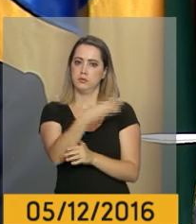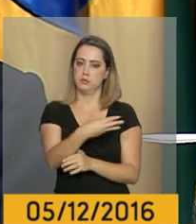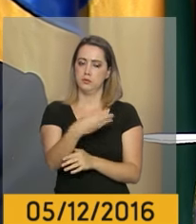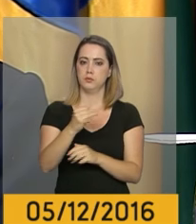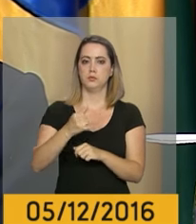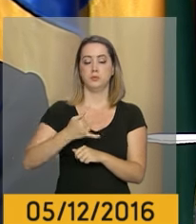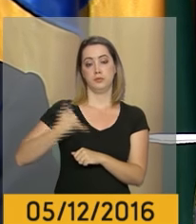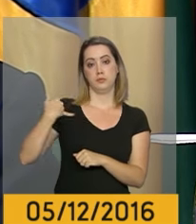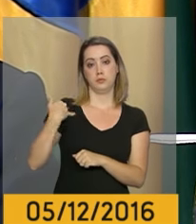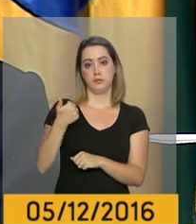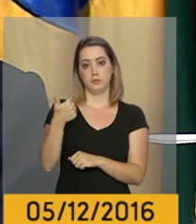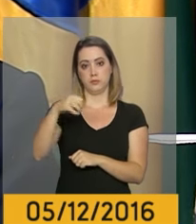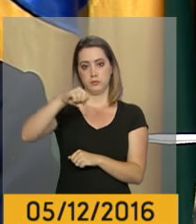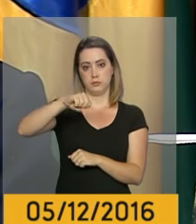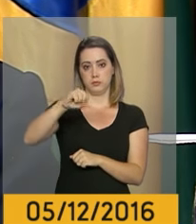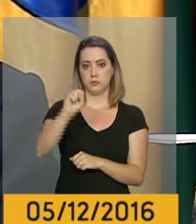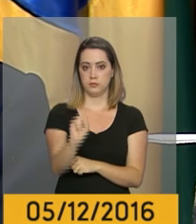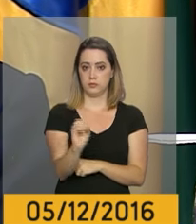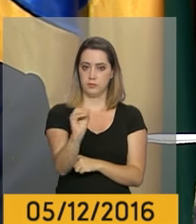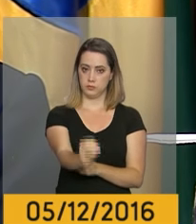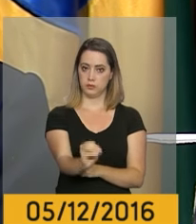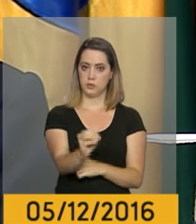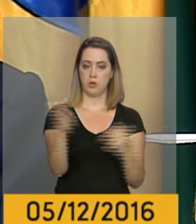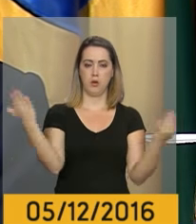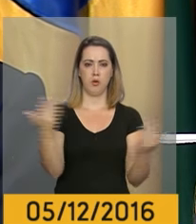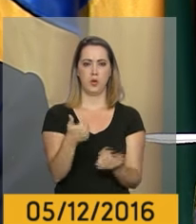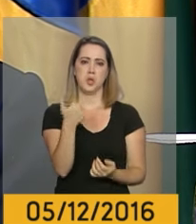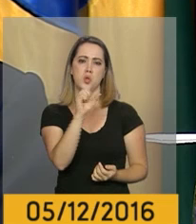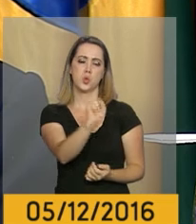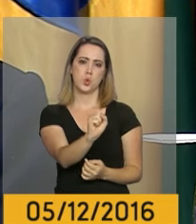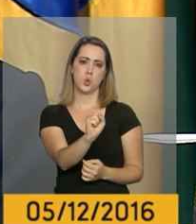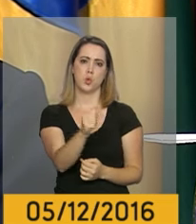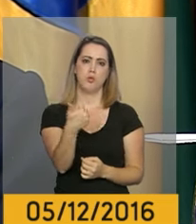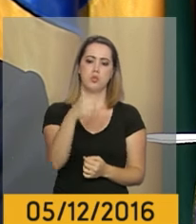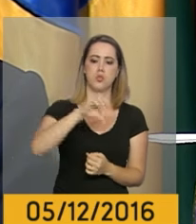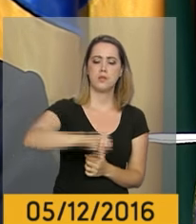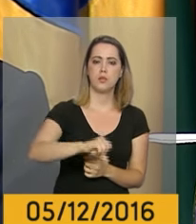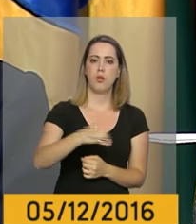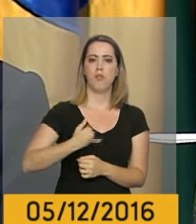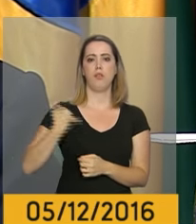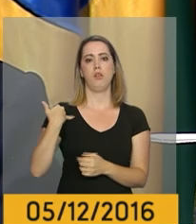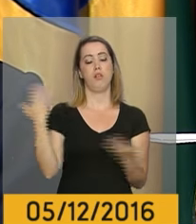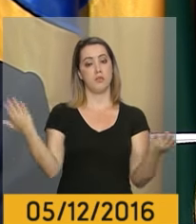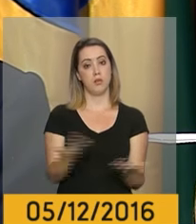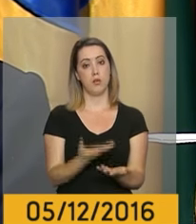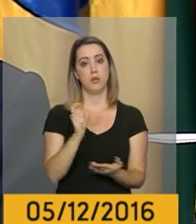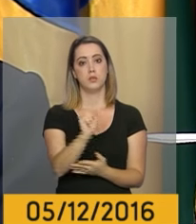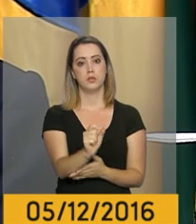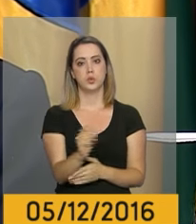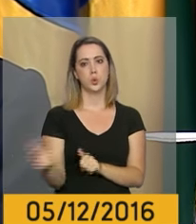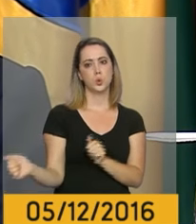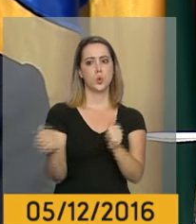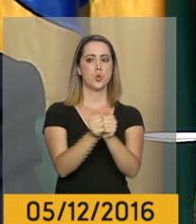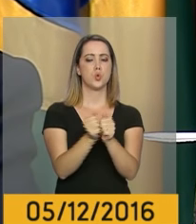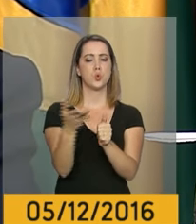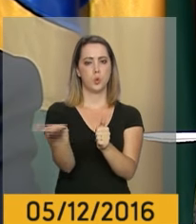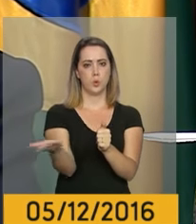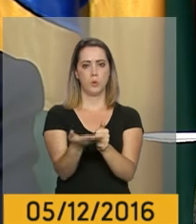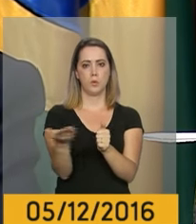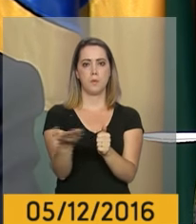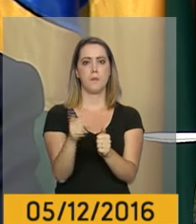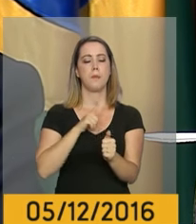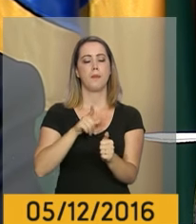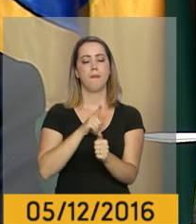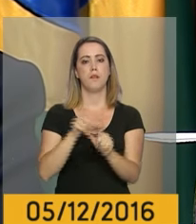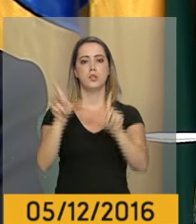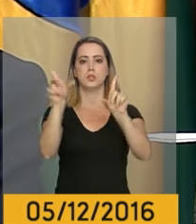em 1980 e passou para 18, 19 anos atualmente. Conjugado esse quadro,